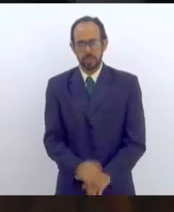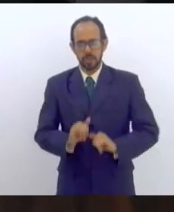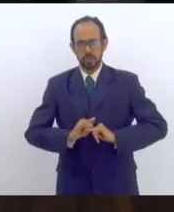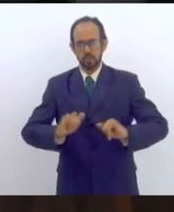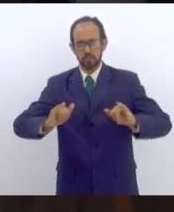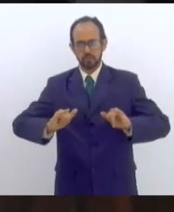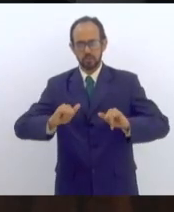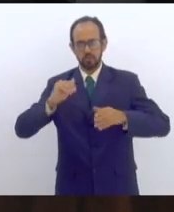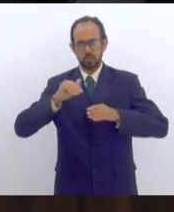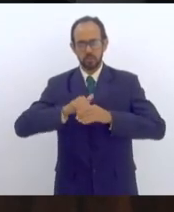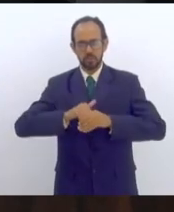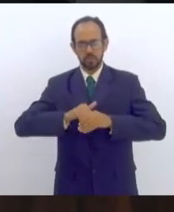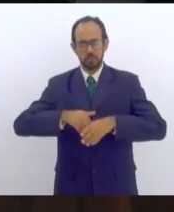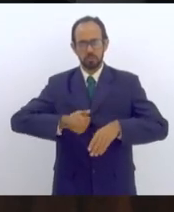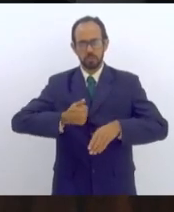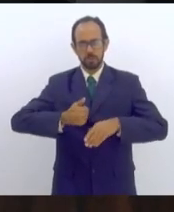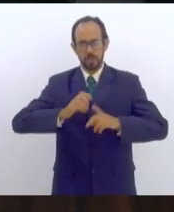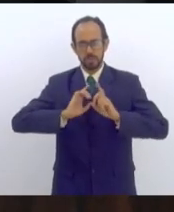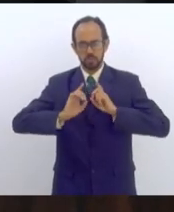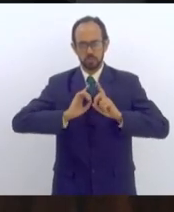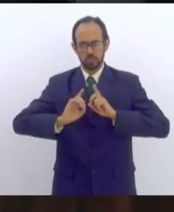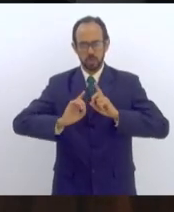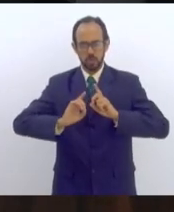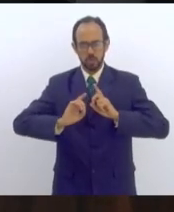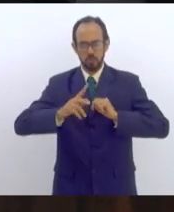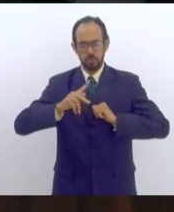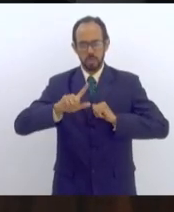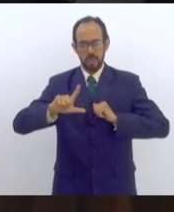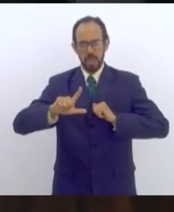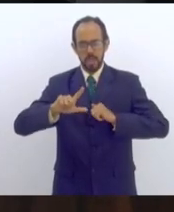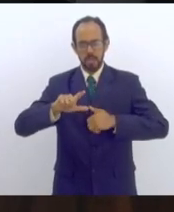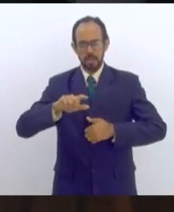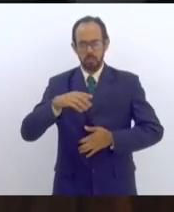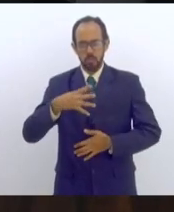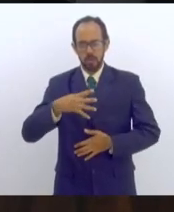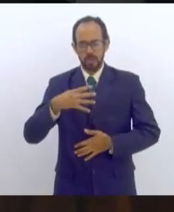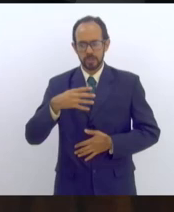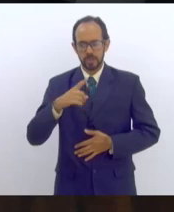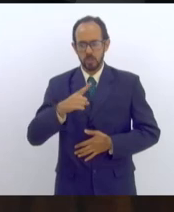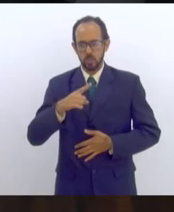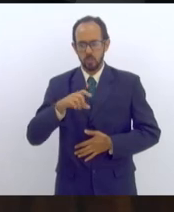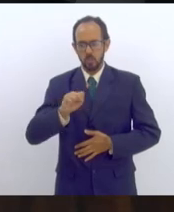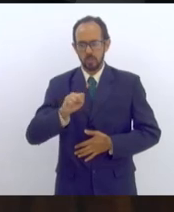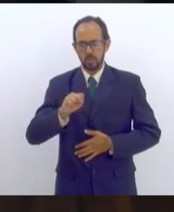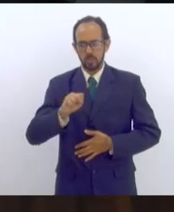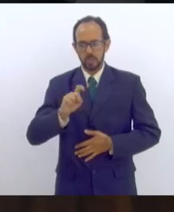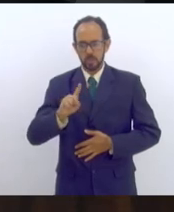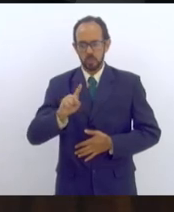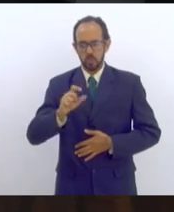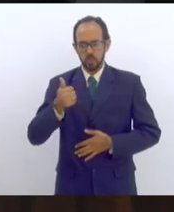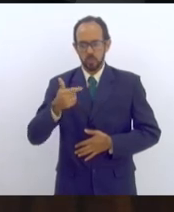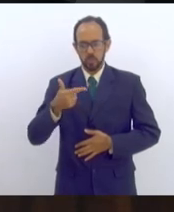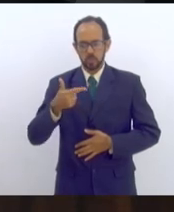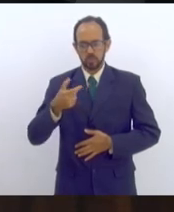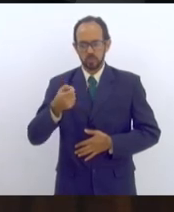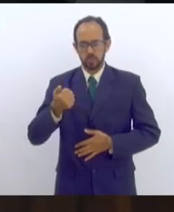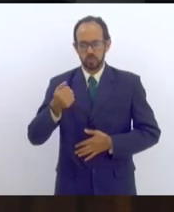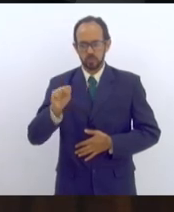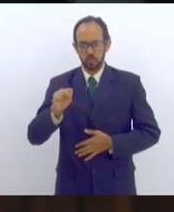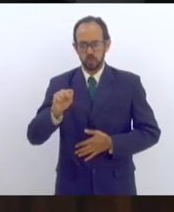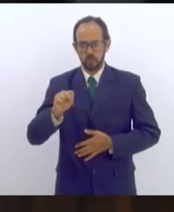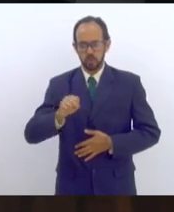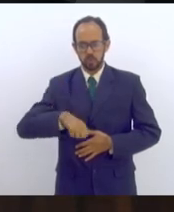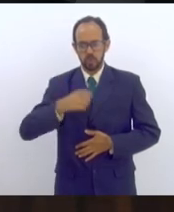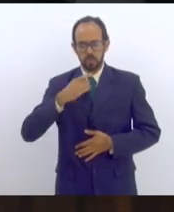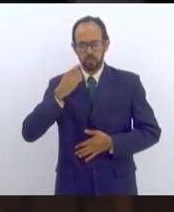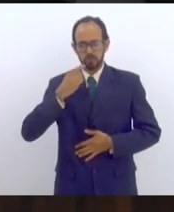Anuncio, em votação, em primeira discussão, projeto de lei número 4181 de 2018, de autoria do deputado Átila Nunes,